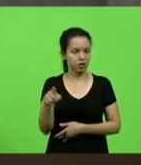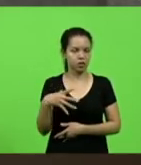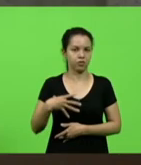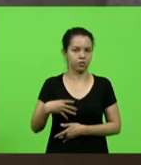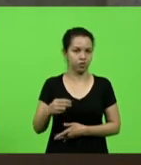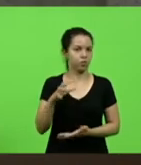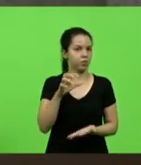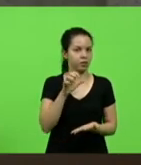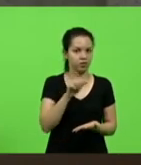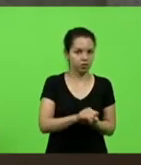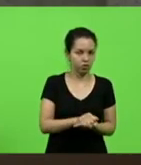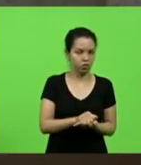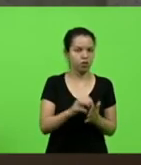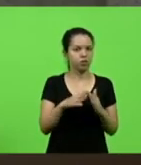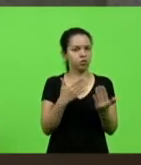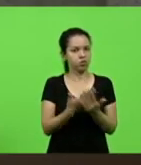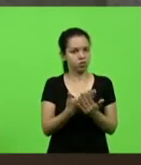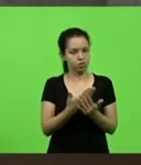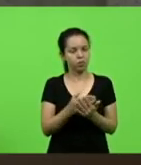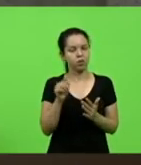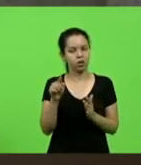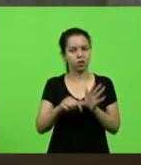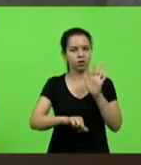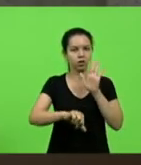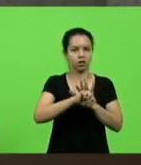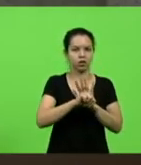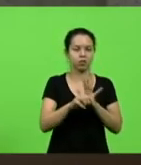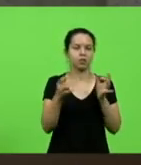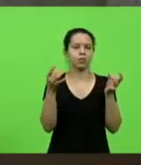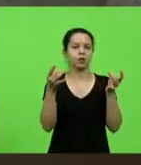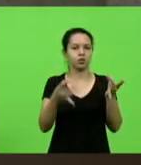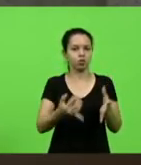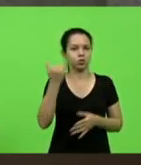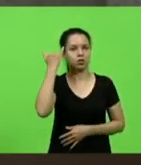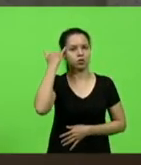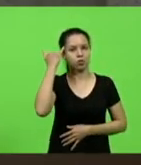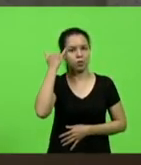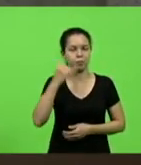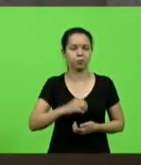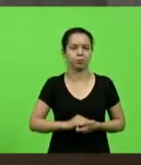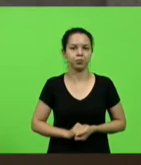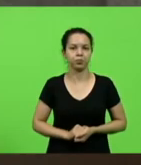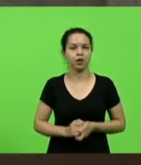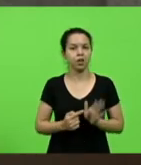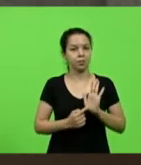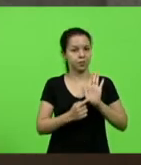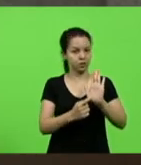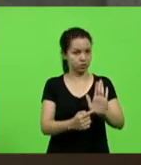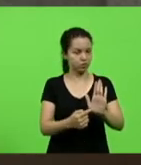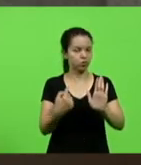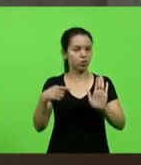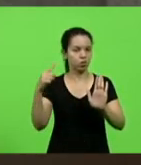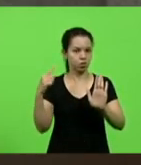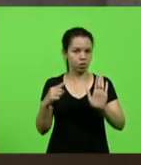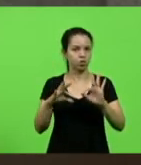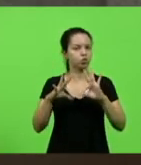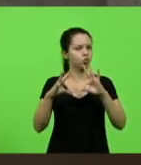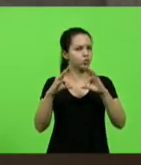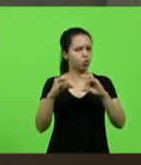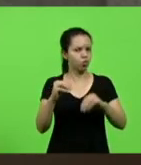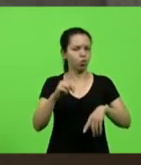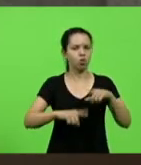filhos, ela estaria cometendo um crime de abandono intelectual. Ela me apresentou anteriormente todo o material do qual